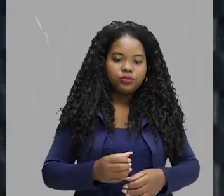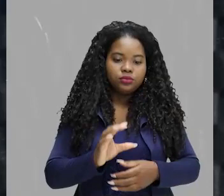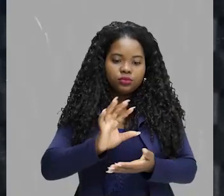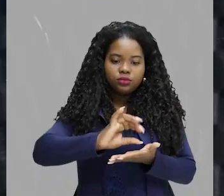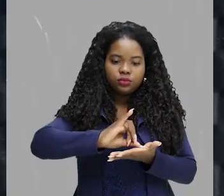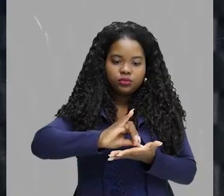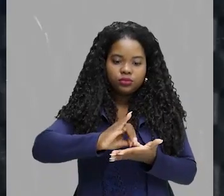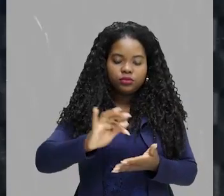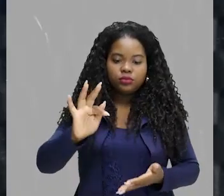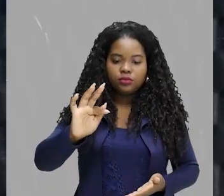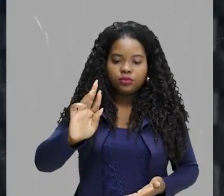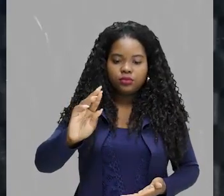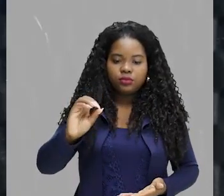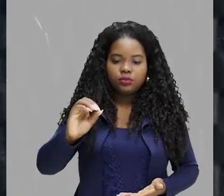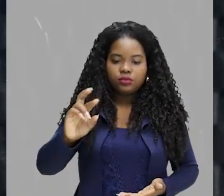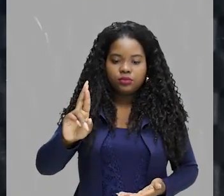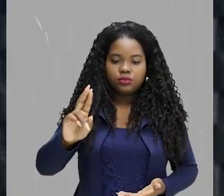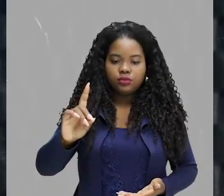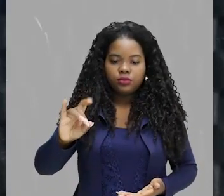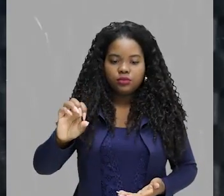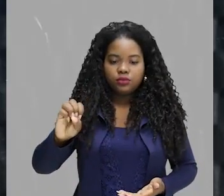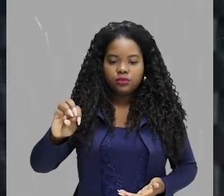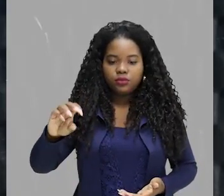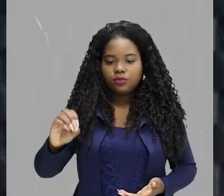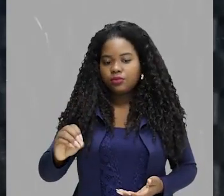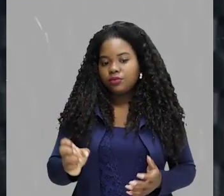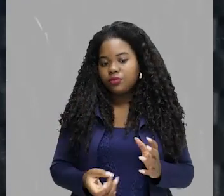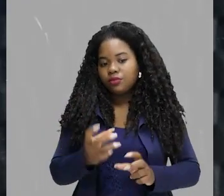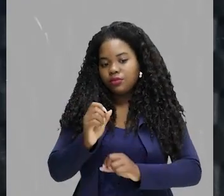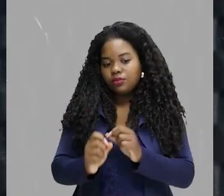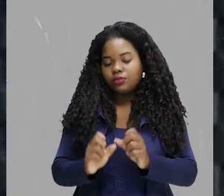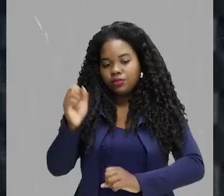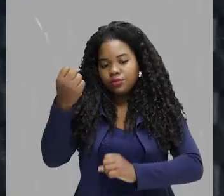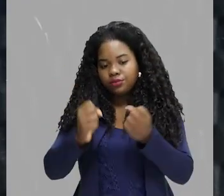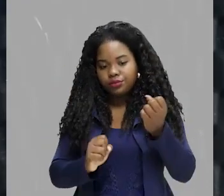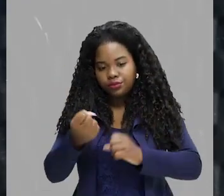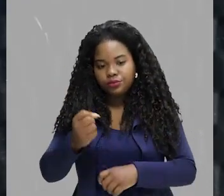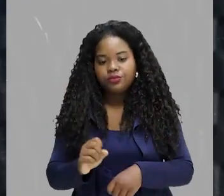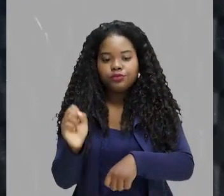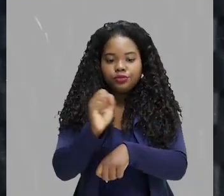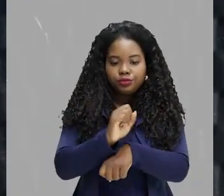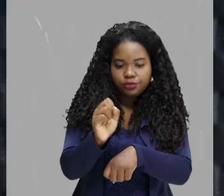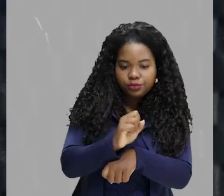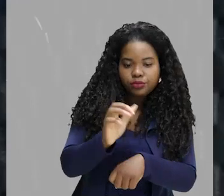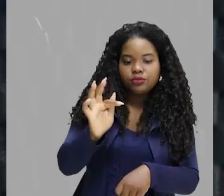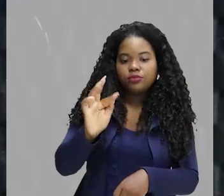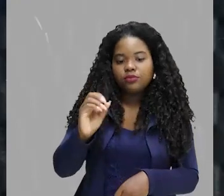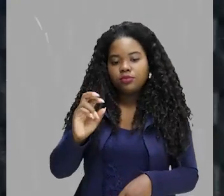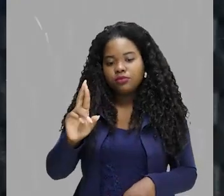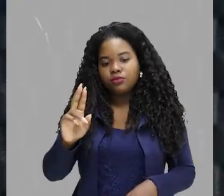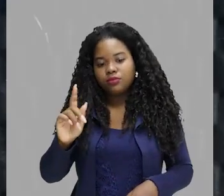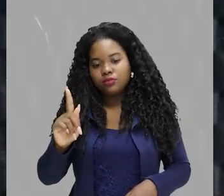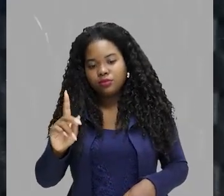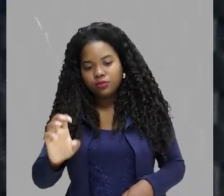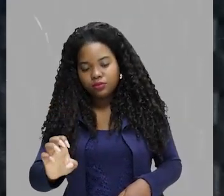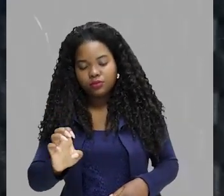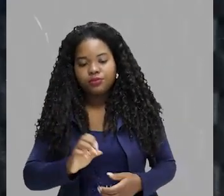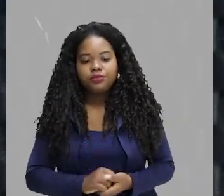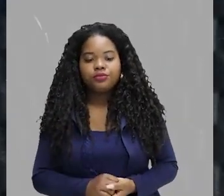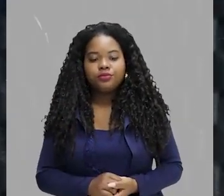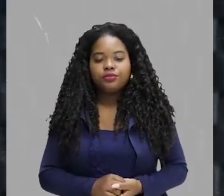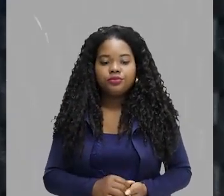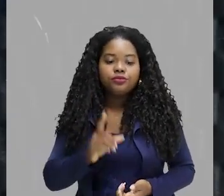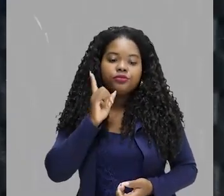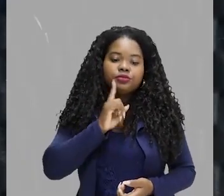chamado Fordismo, que surgiu lá nas indústrias automobilísticas da Ford, lá nos Estados Unidos, e depois